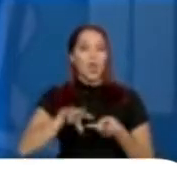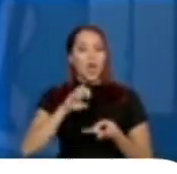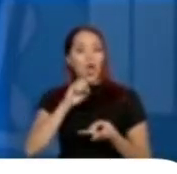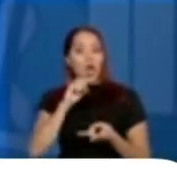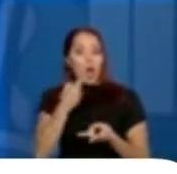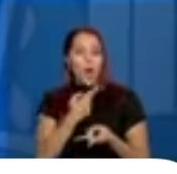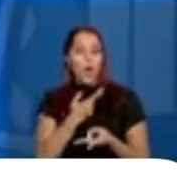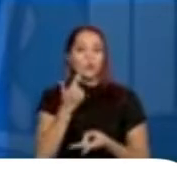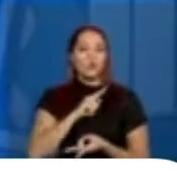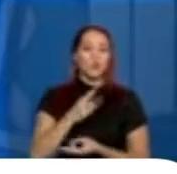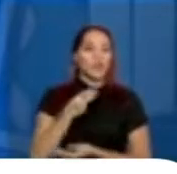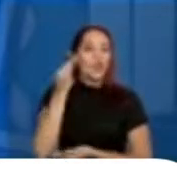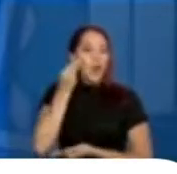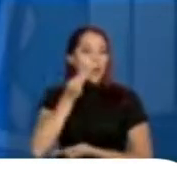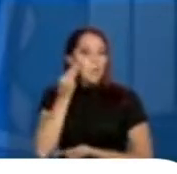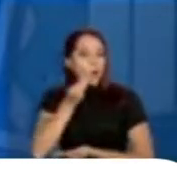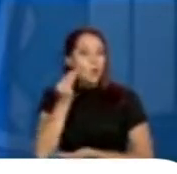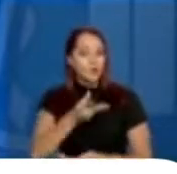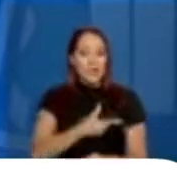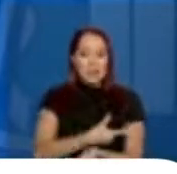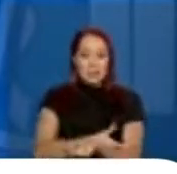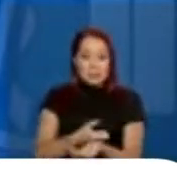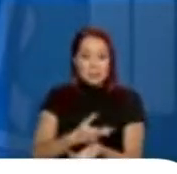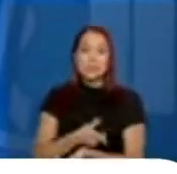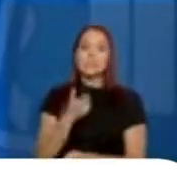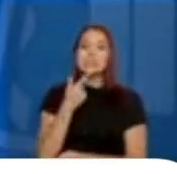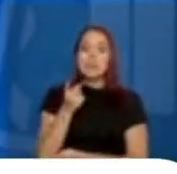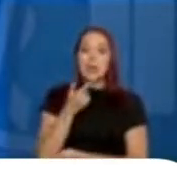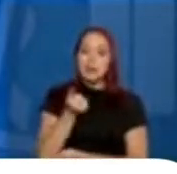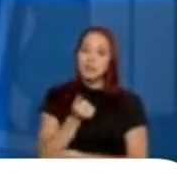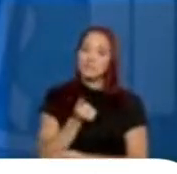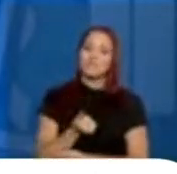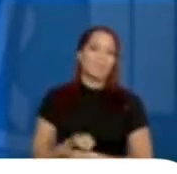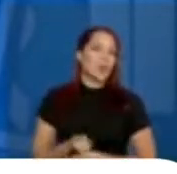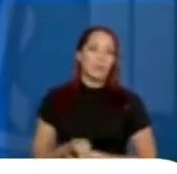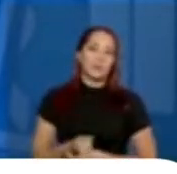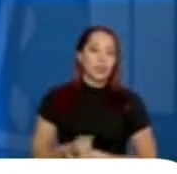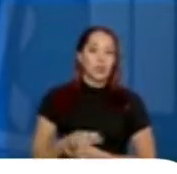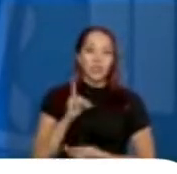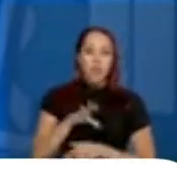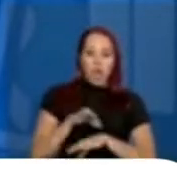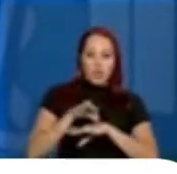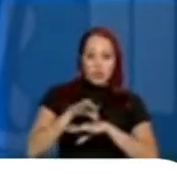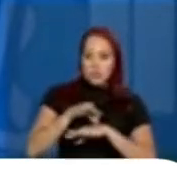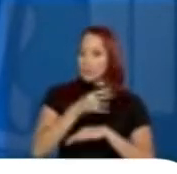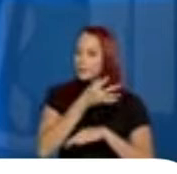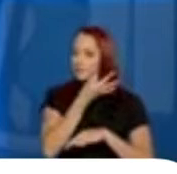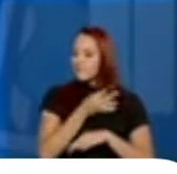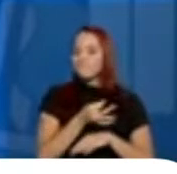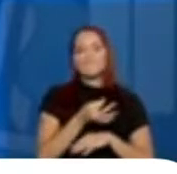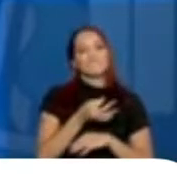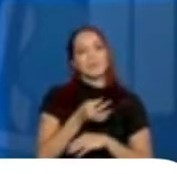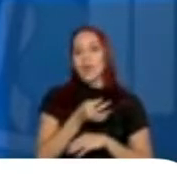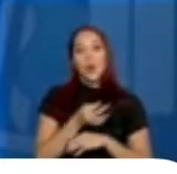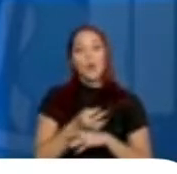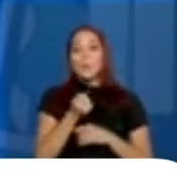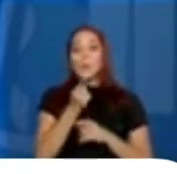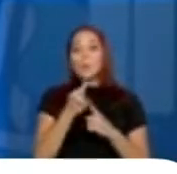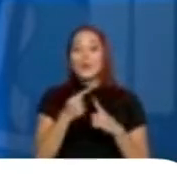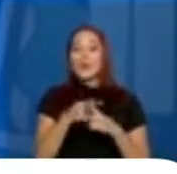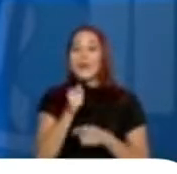sangue, não é possível testar. Não adianta coletar apenas o tecido, porque nós ainda não temos um teste